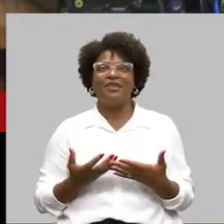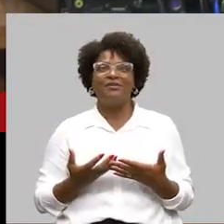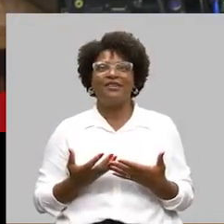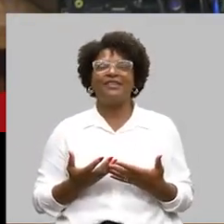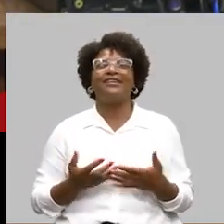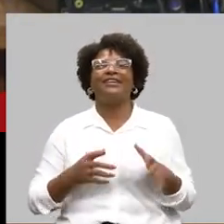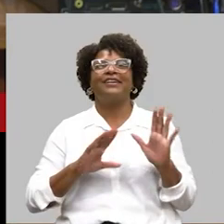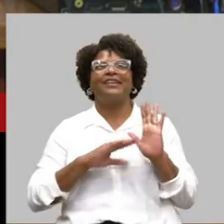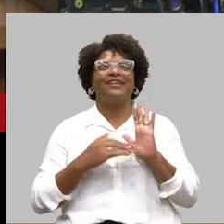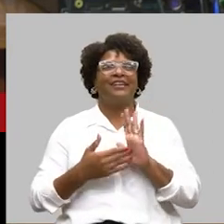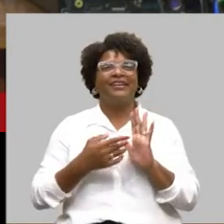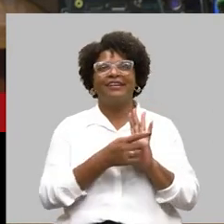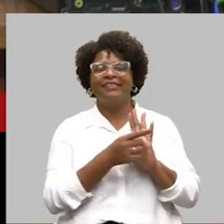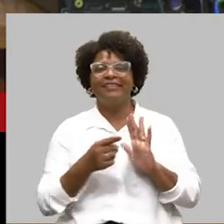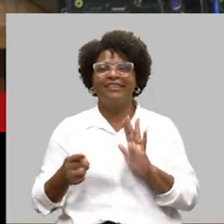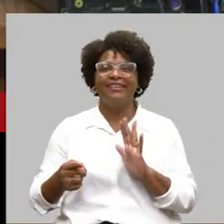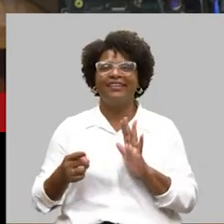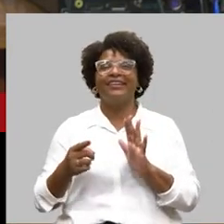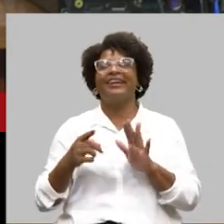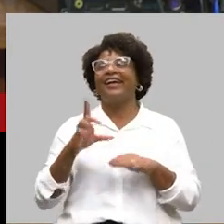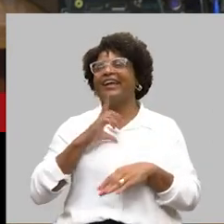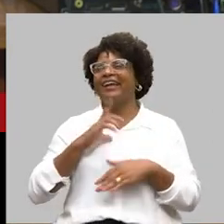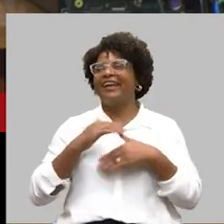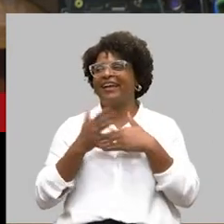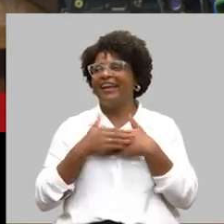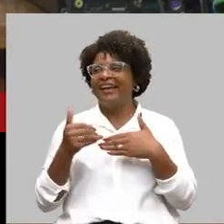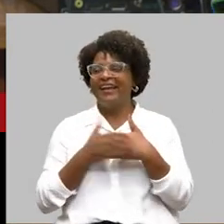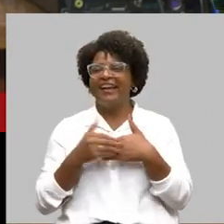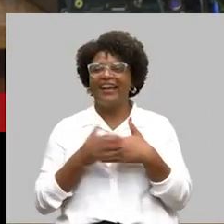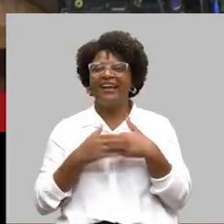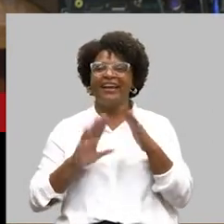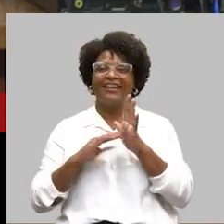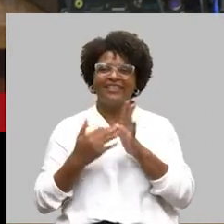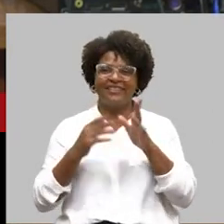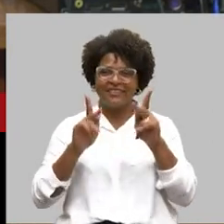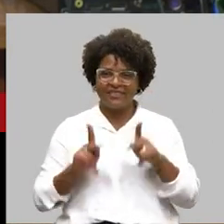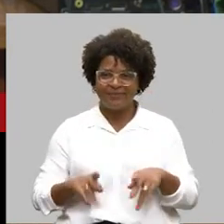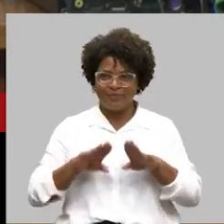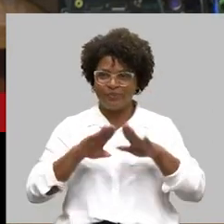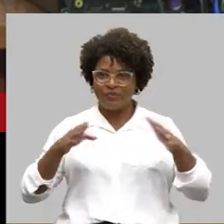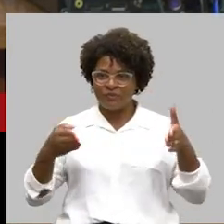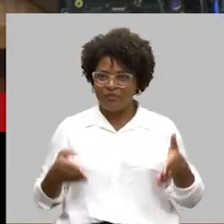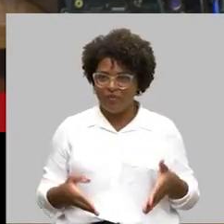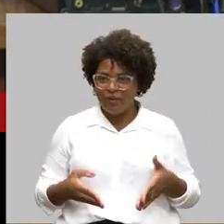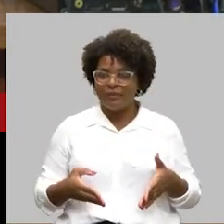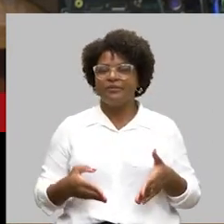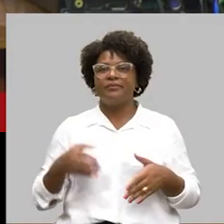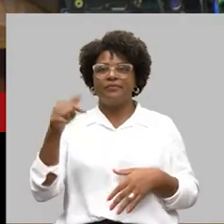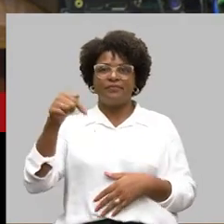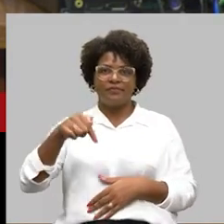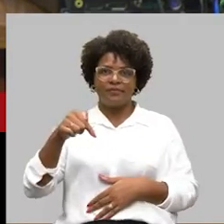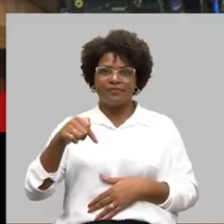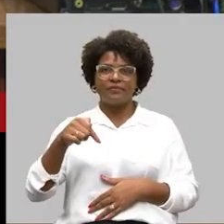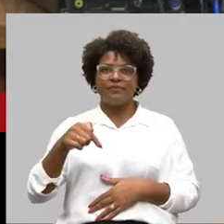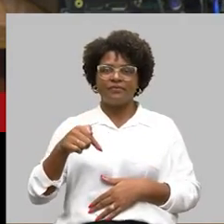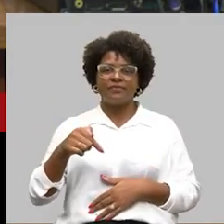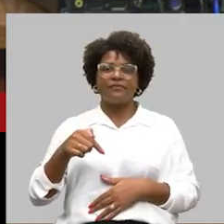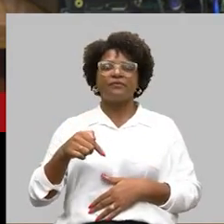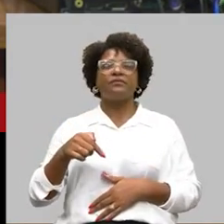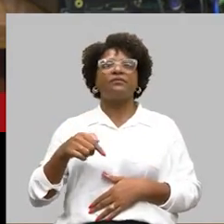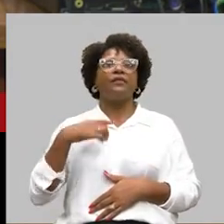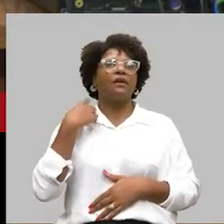cumprimentos são de muito afeto a toda essa mesa todo esse dispositivo de mesa na pessoa da